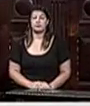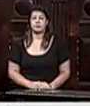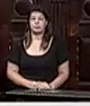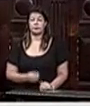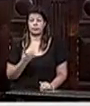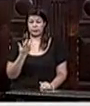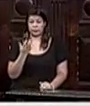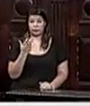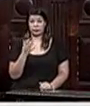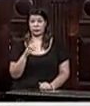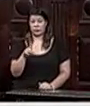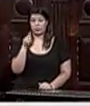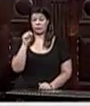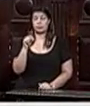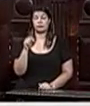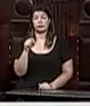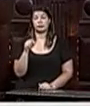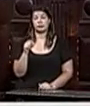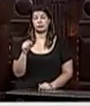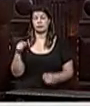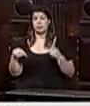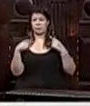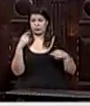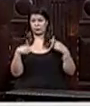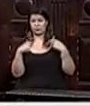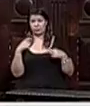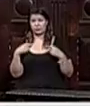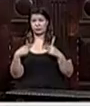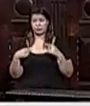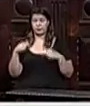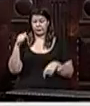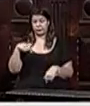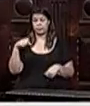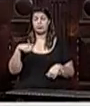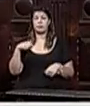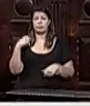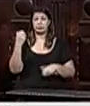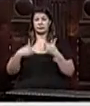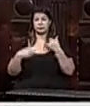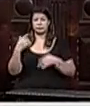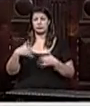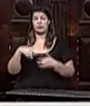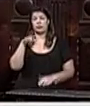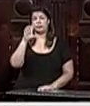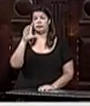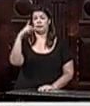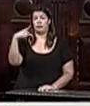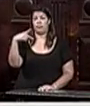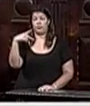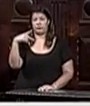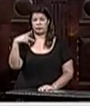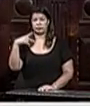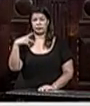pegar um pouco o debate que fazia, um pouco mais cedo aqui da tribuna, o deputado Luiz Paulo,